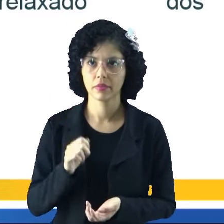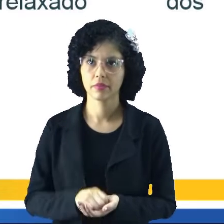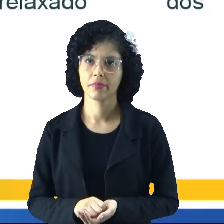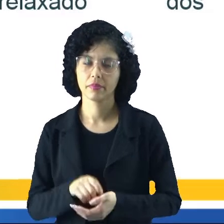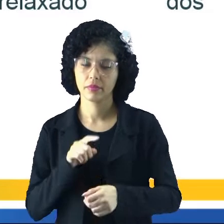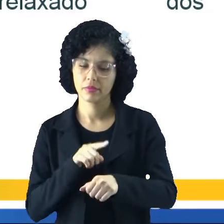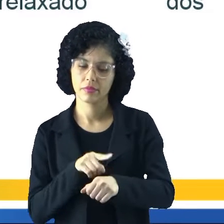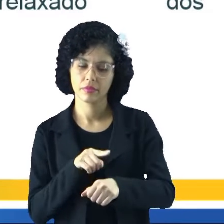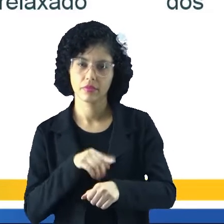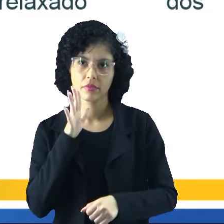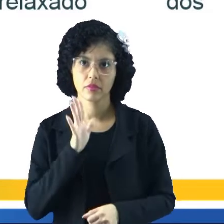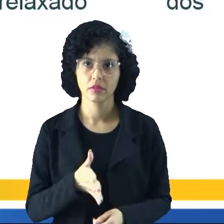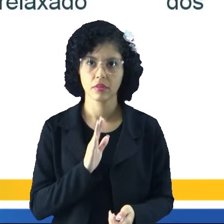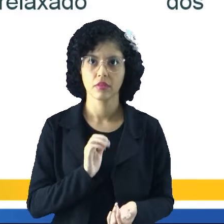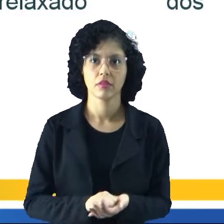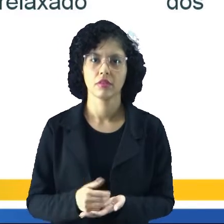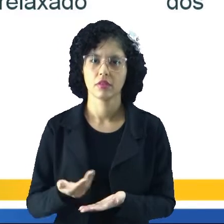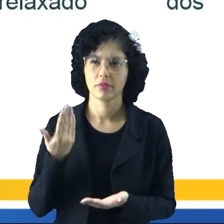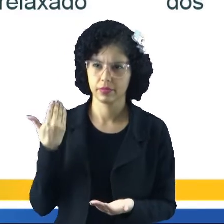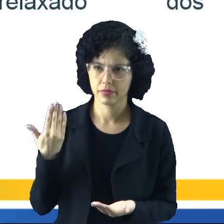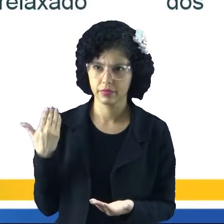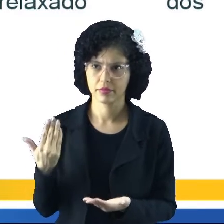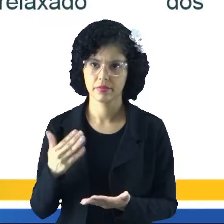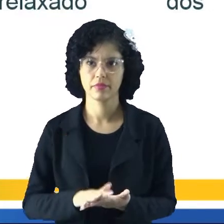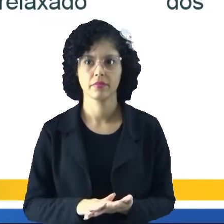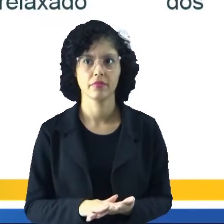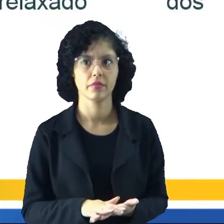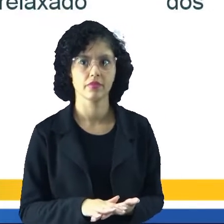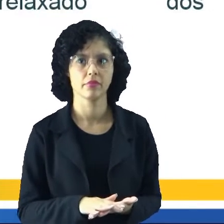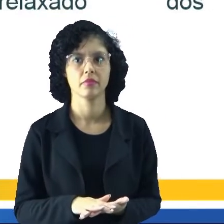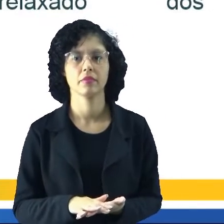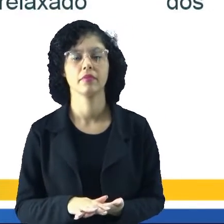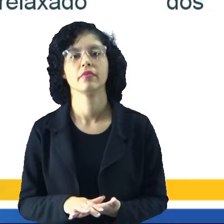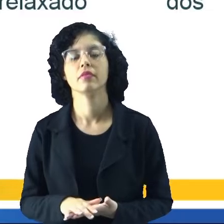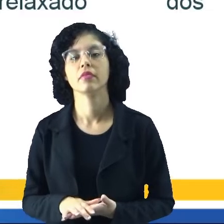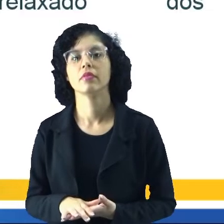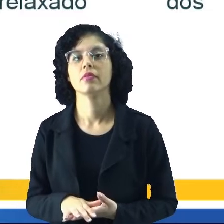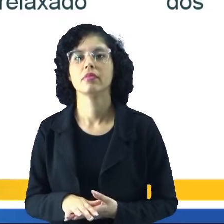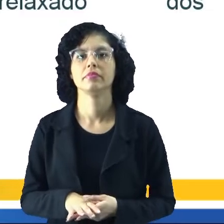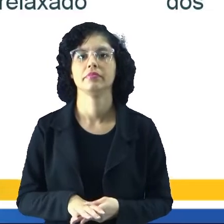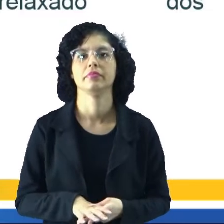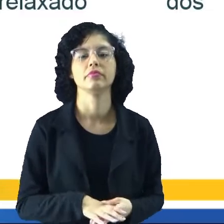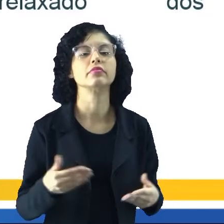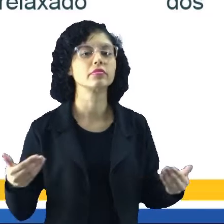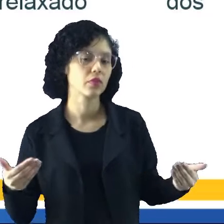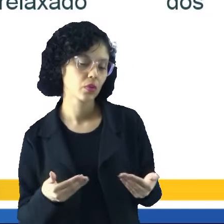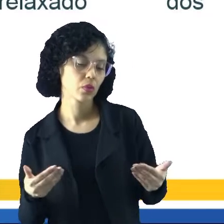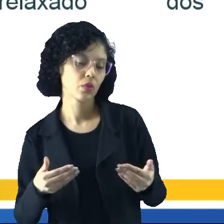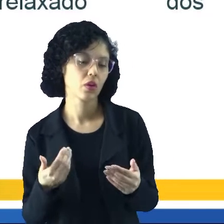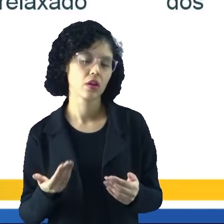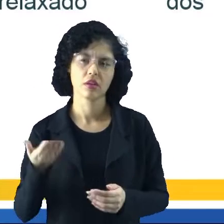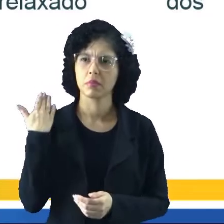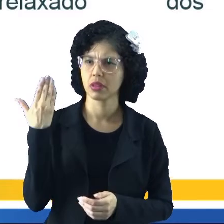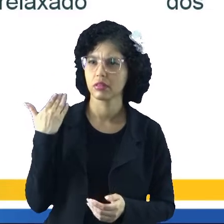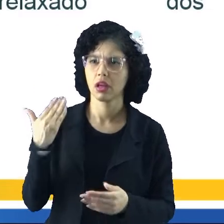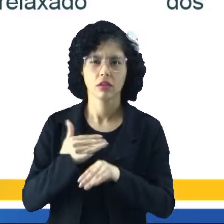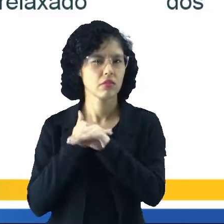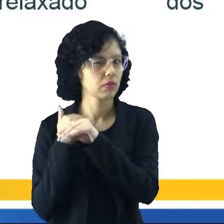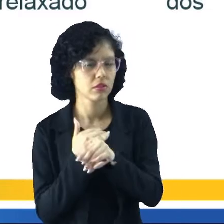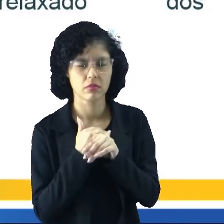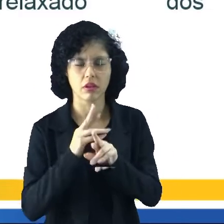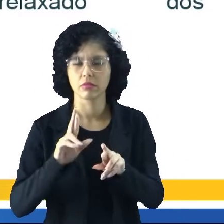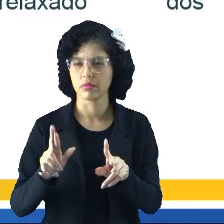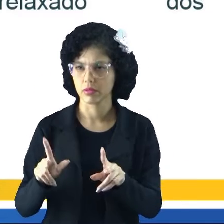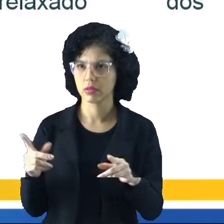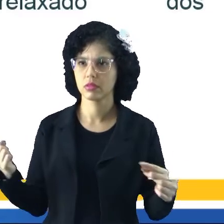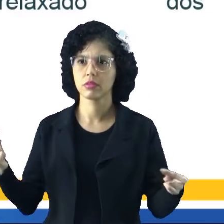ao tempo, né? Já não esse como antes, né? Ou seja, o duelo de hoje não são como de antigamente, mas